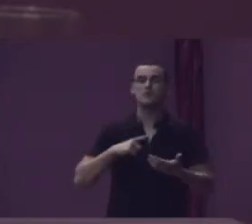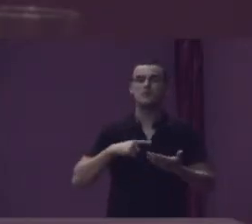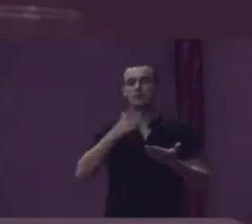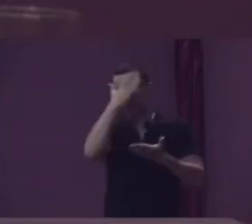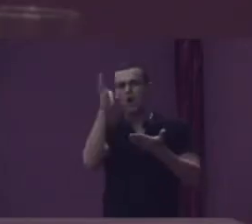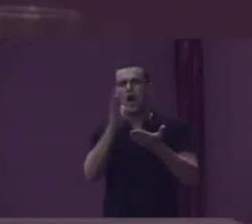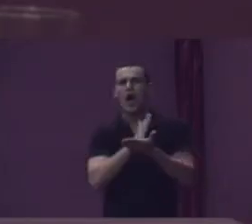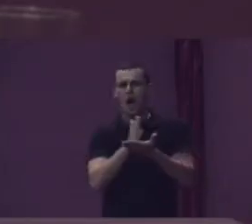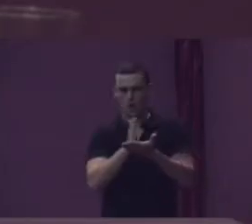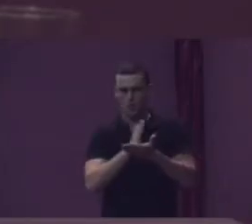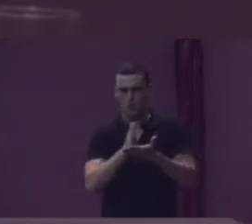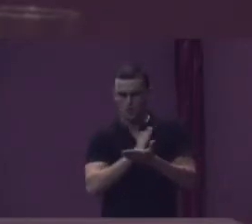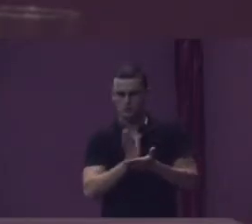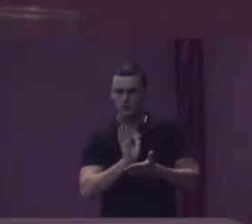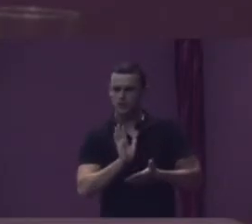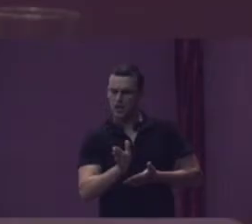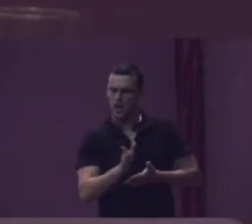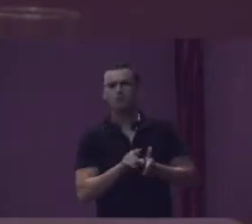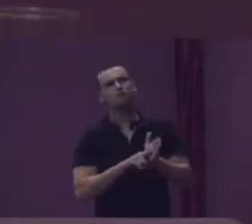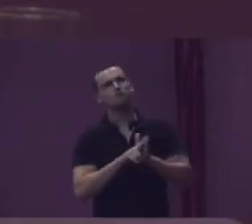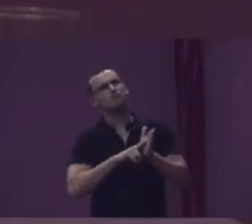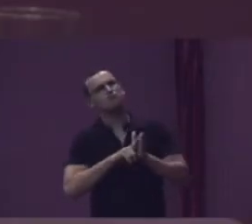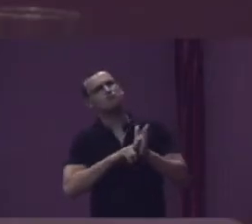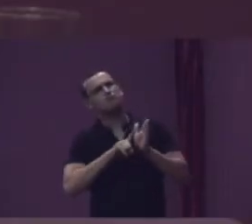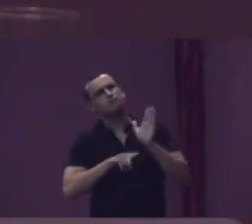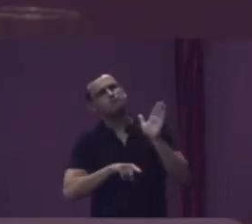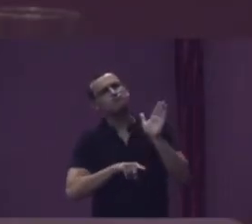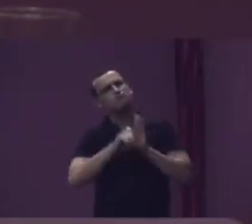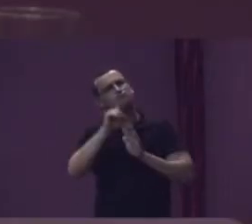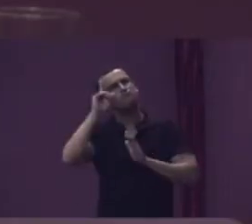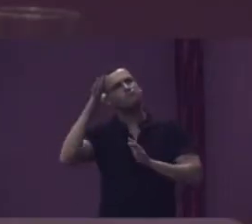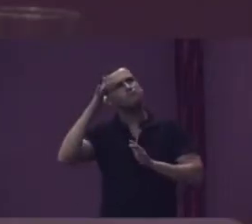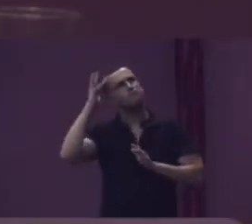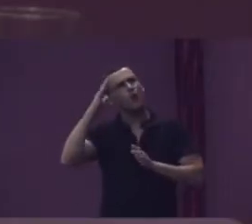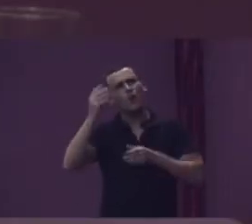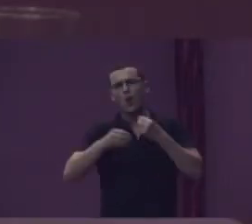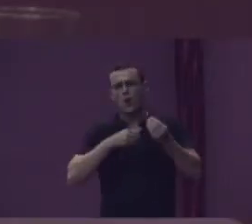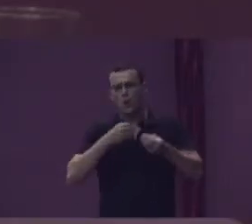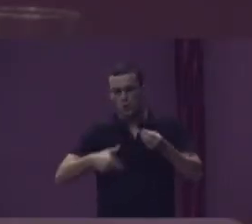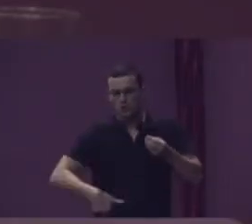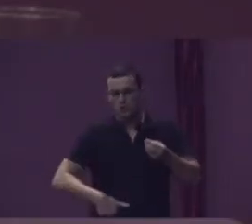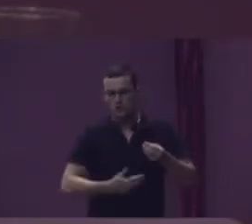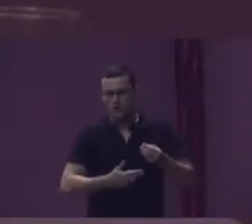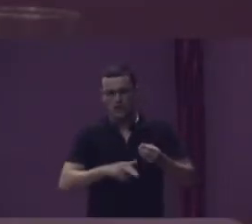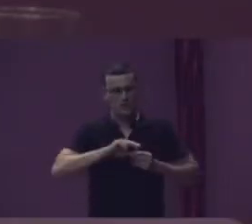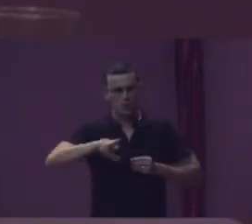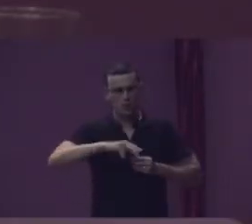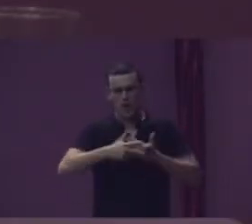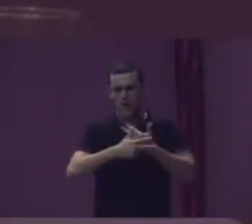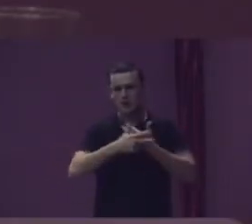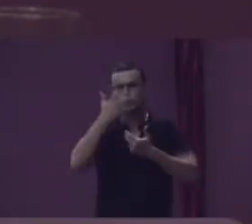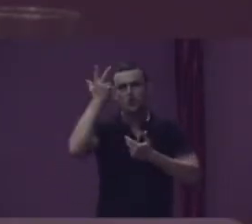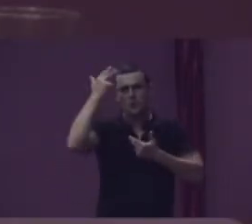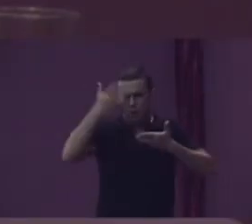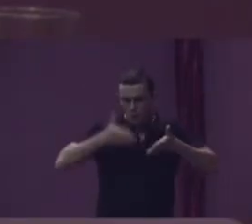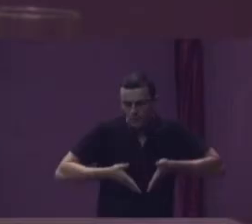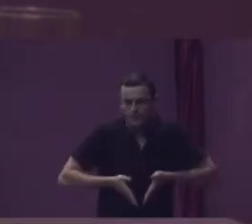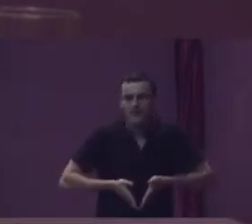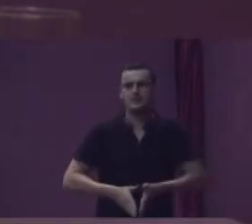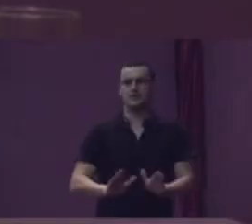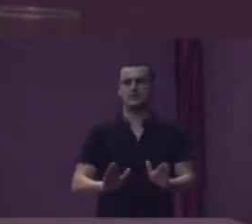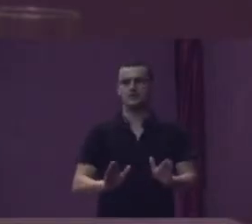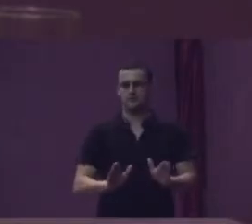chegam a questionar se a utilização da operação cesariana não teria se tornado o modo normal de nascer na atualidade, né, nos quais eu